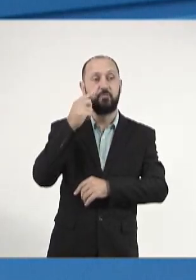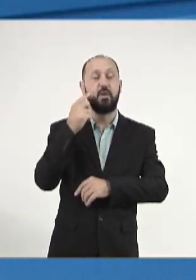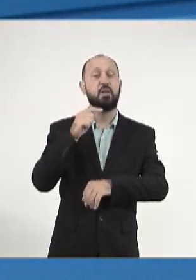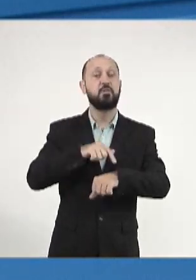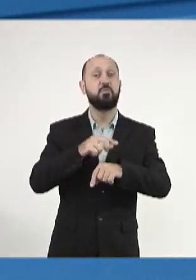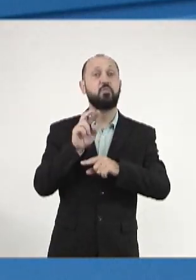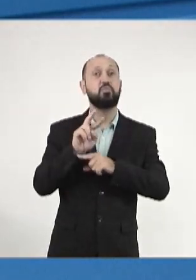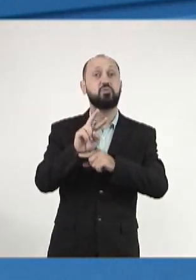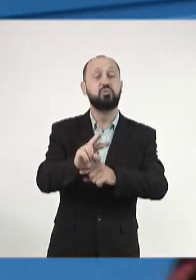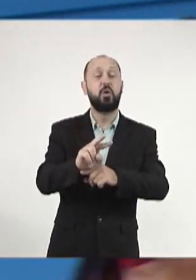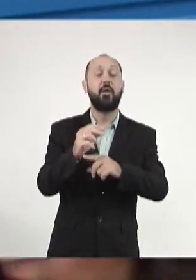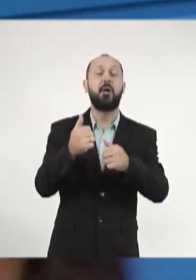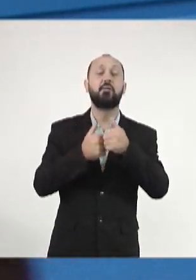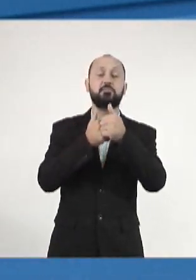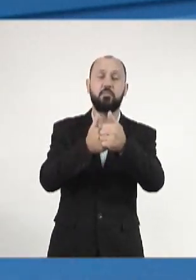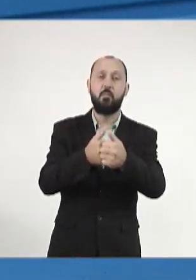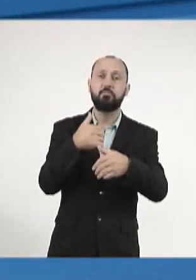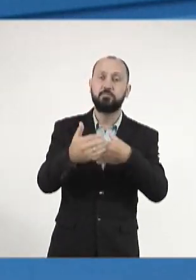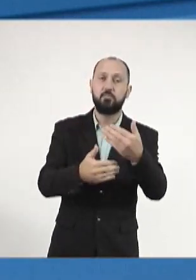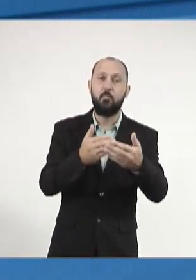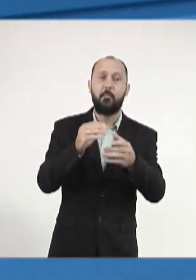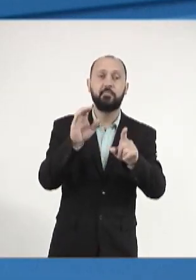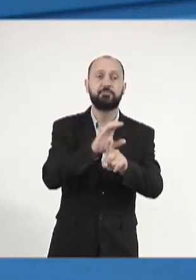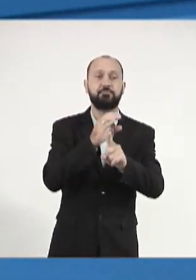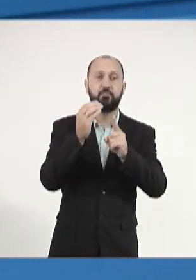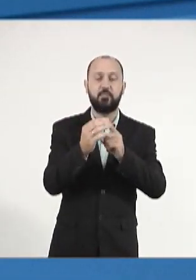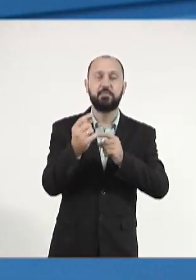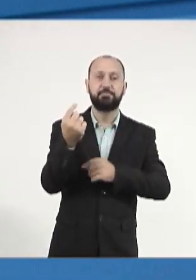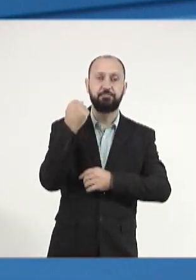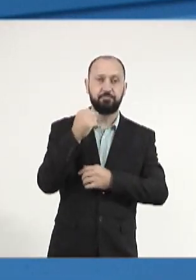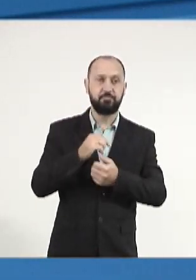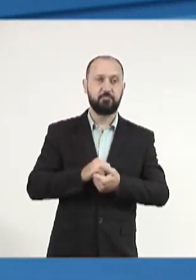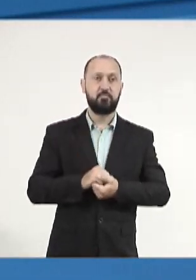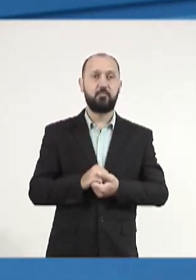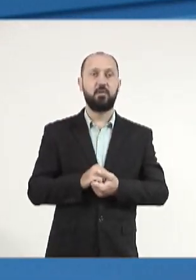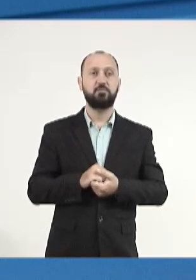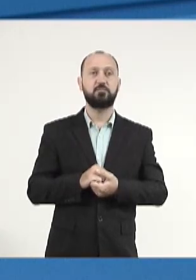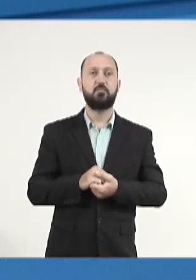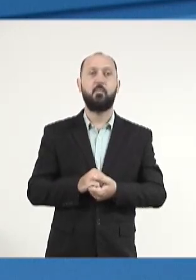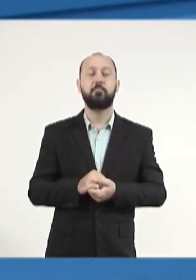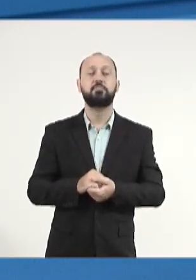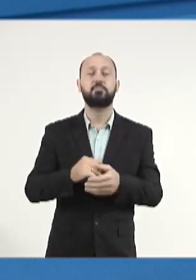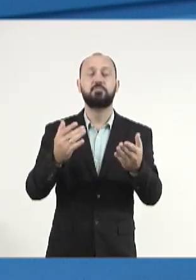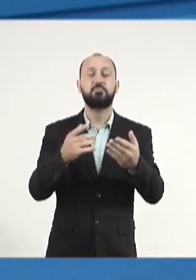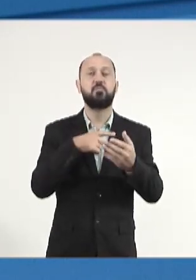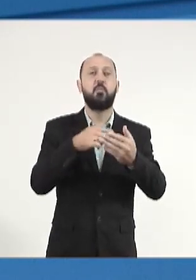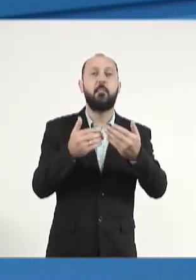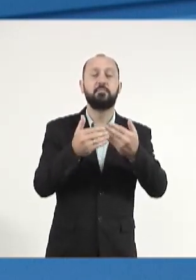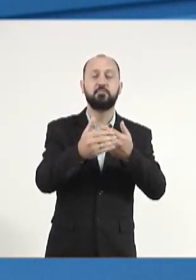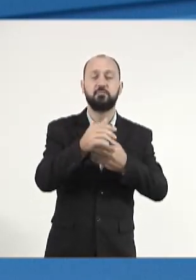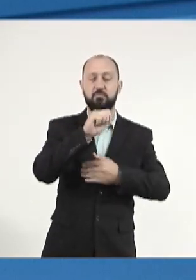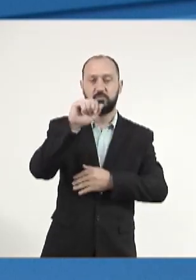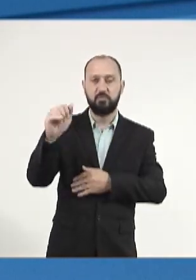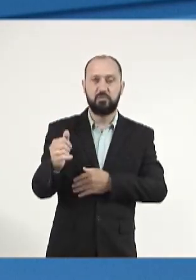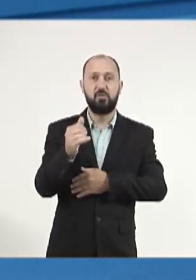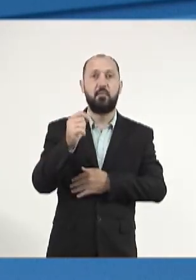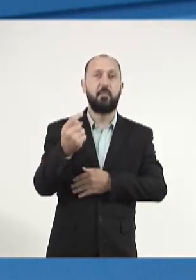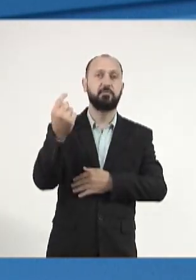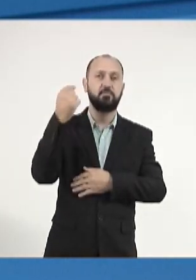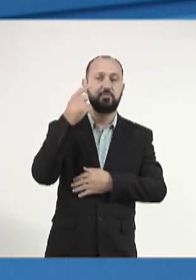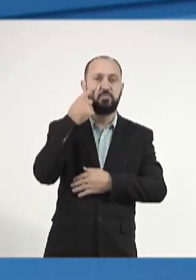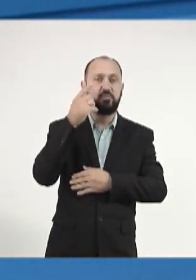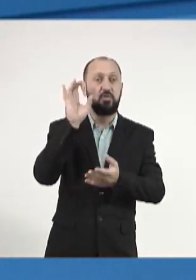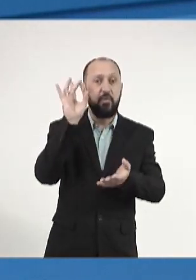nesse momento, acompanhe esse processo, é isso que a comunidade solicita neste momento. Eu estive em Antônio João na semana passada,